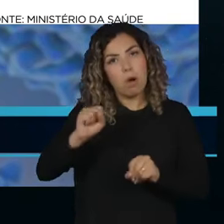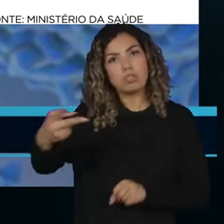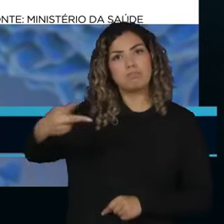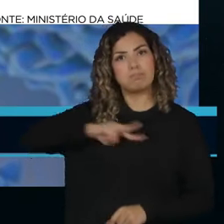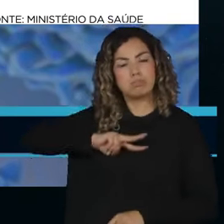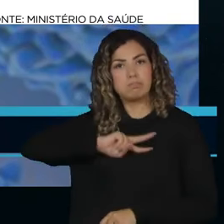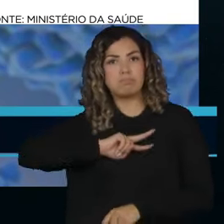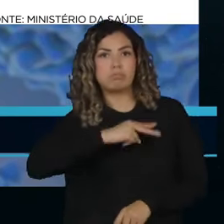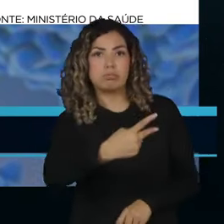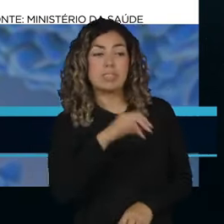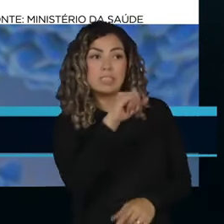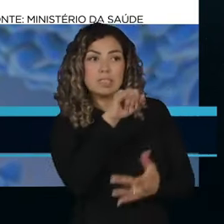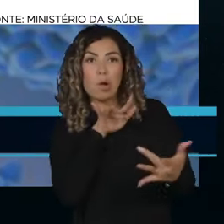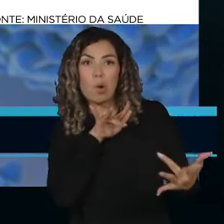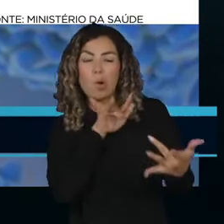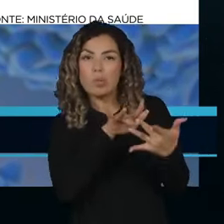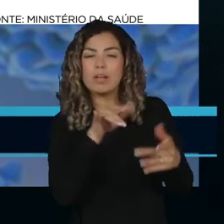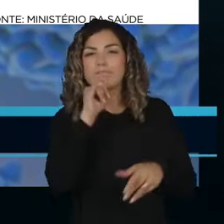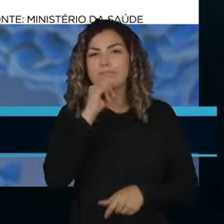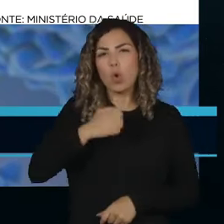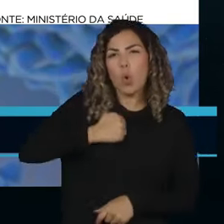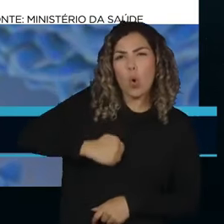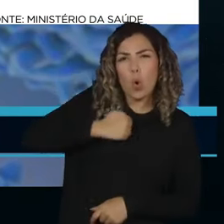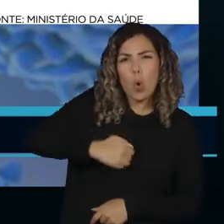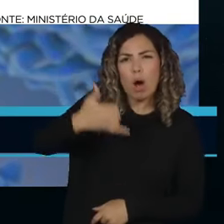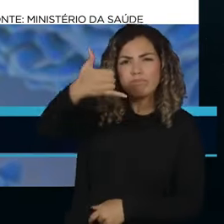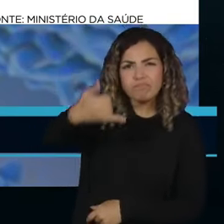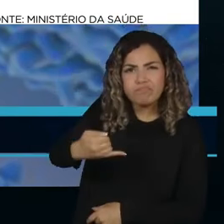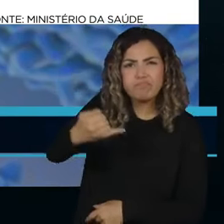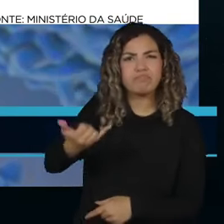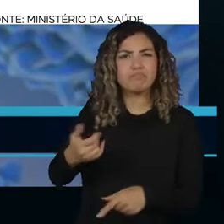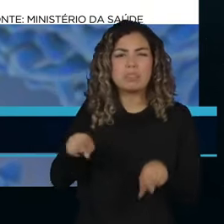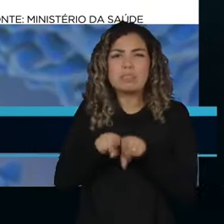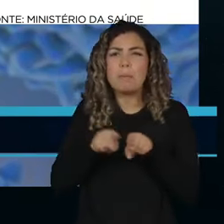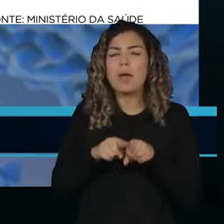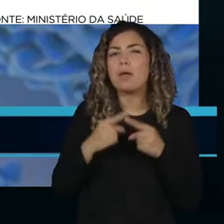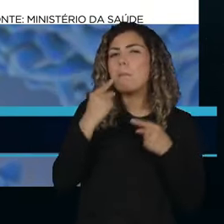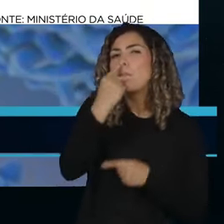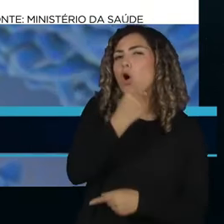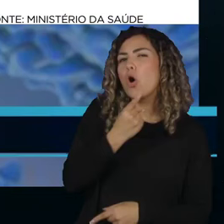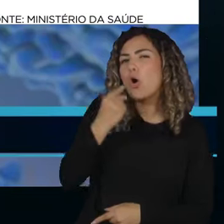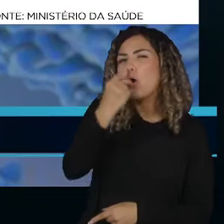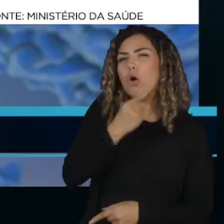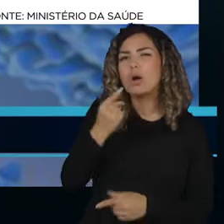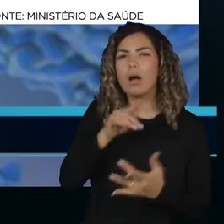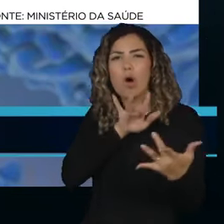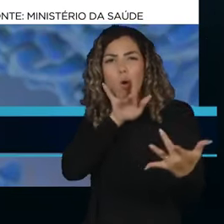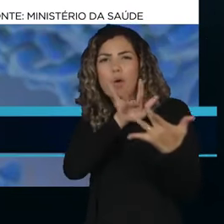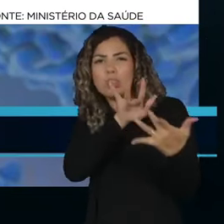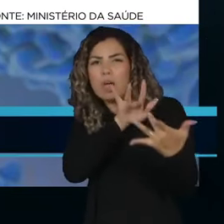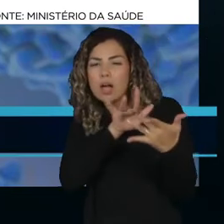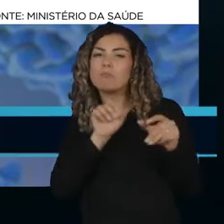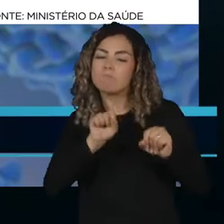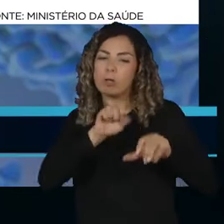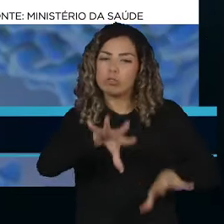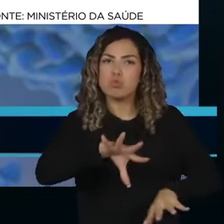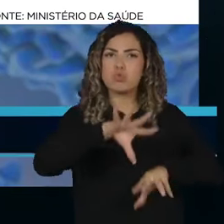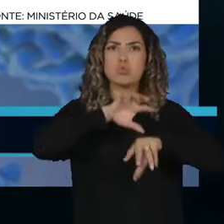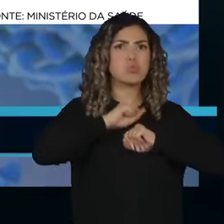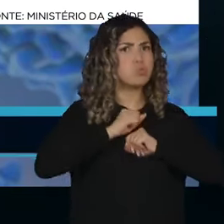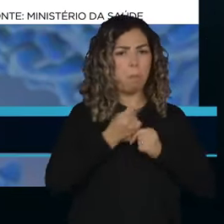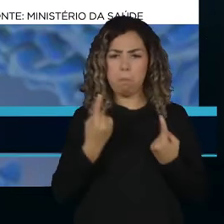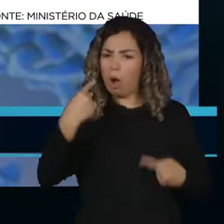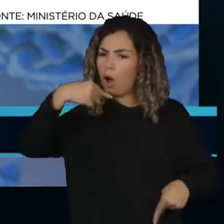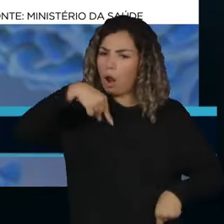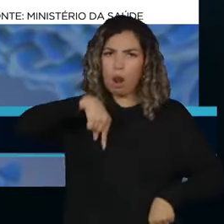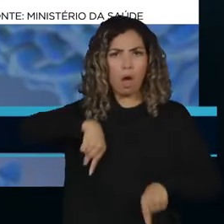de contato direto com as fezes ou com secreções eliminadas pela boca de pessoas doentes. O vírus invade o sistema